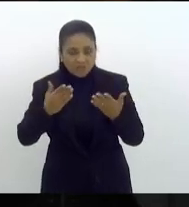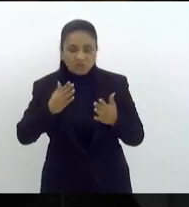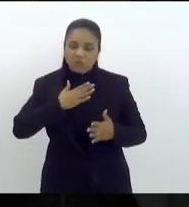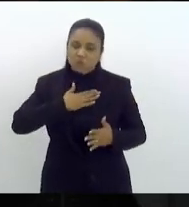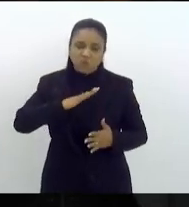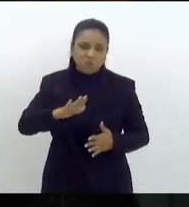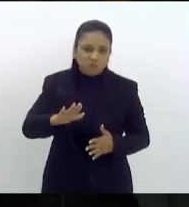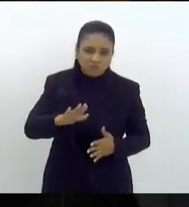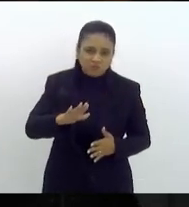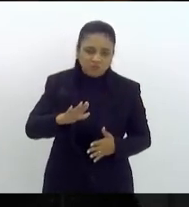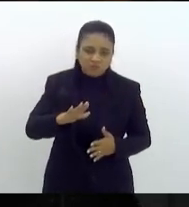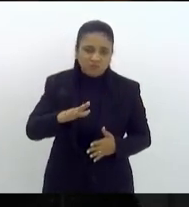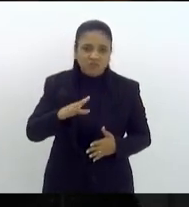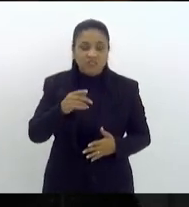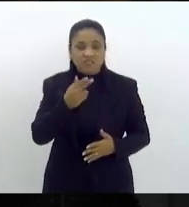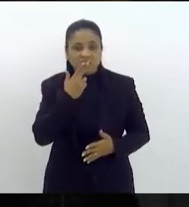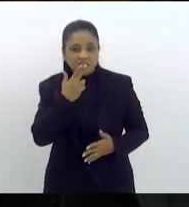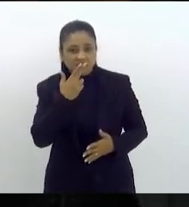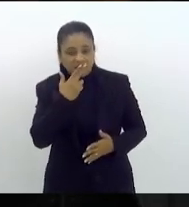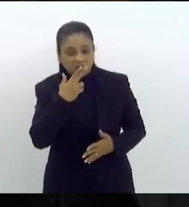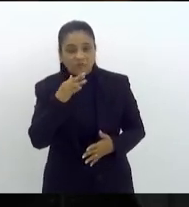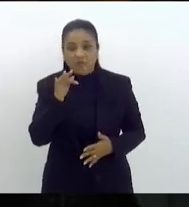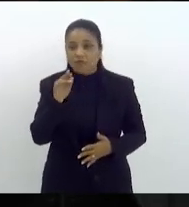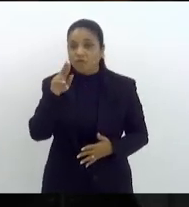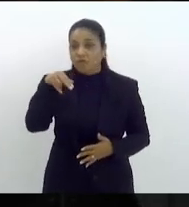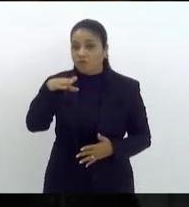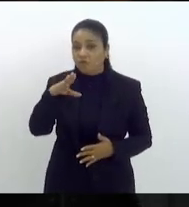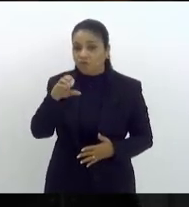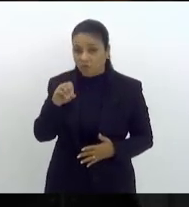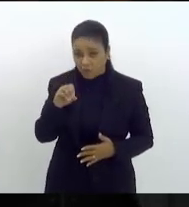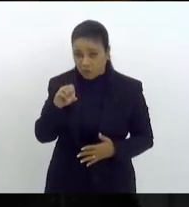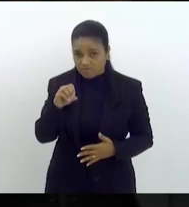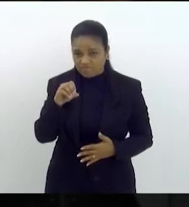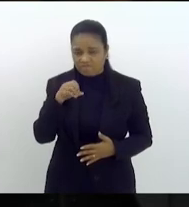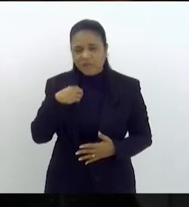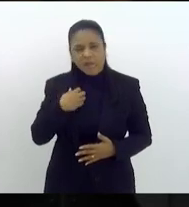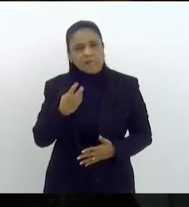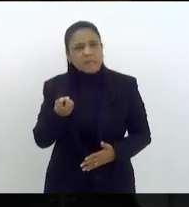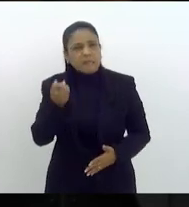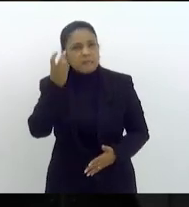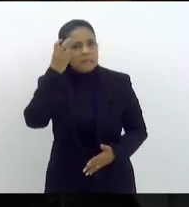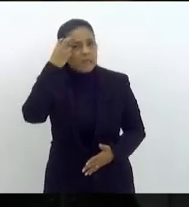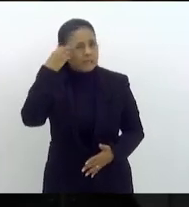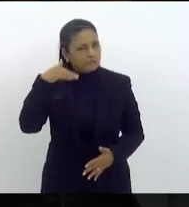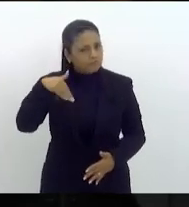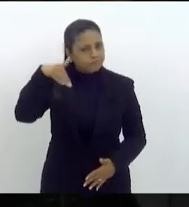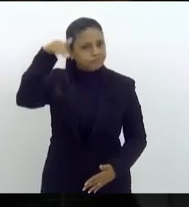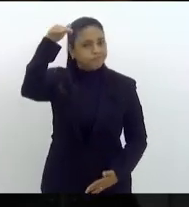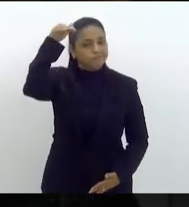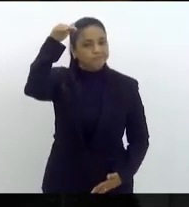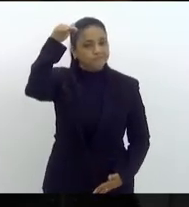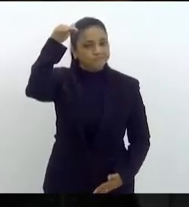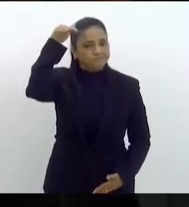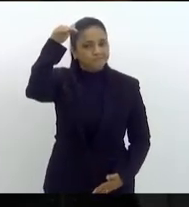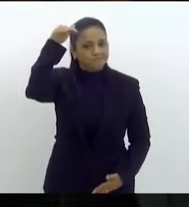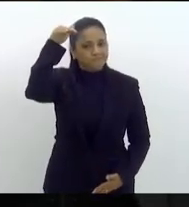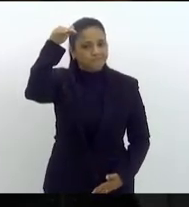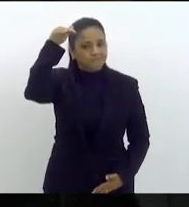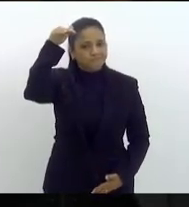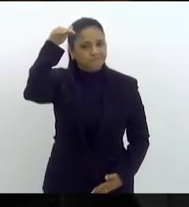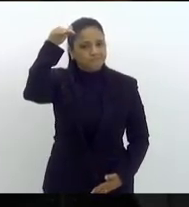nem do fumo e quando fiquei um pouco mais inteligente um pouco